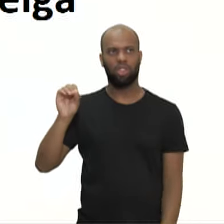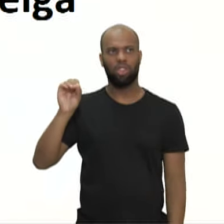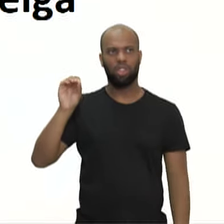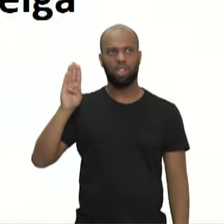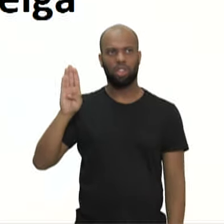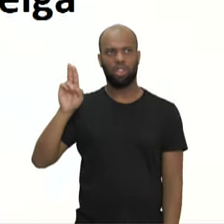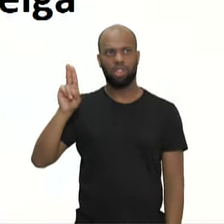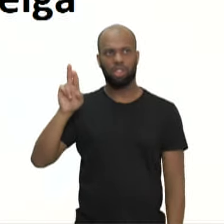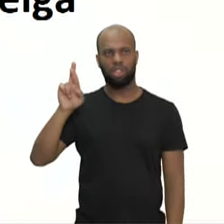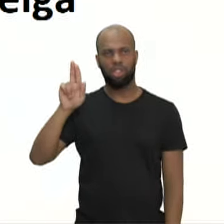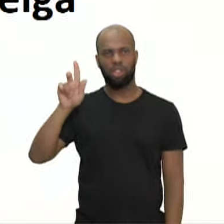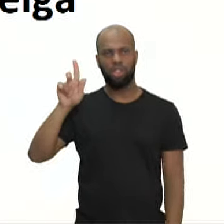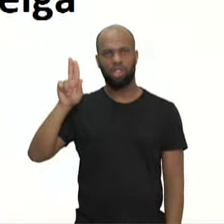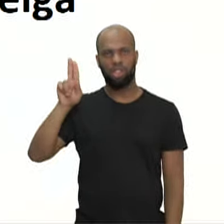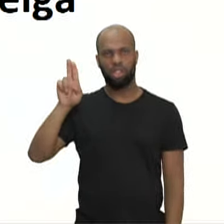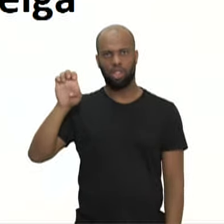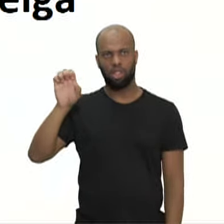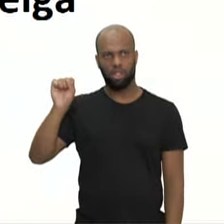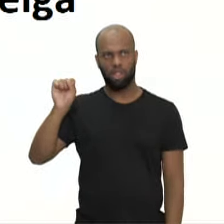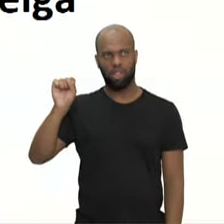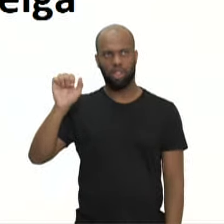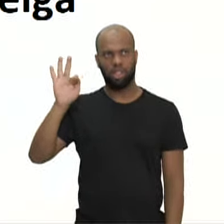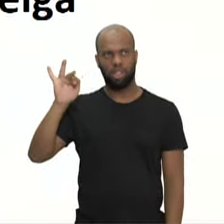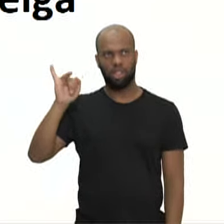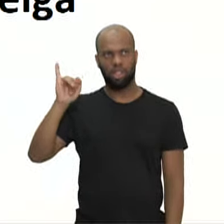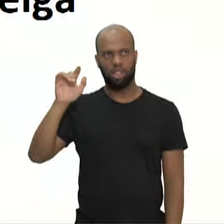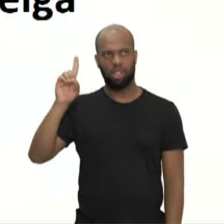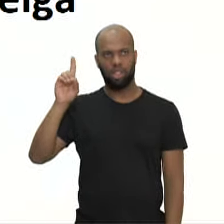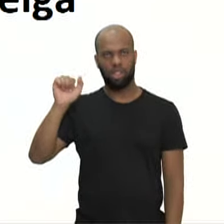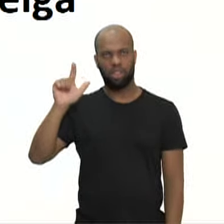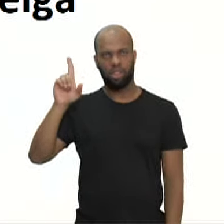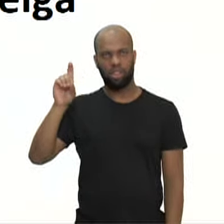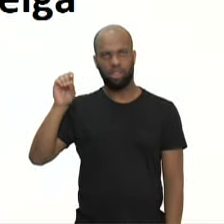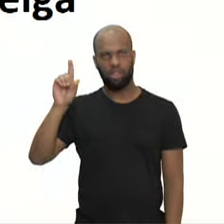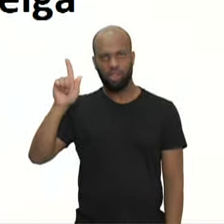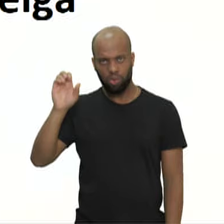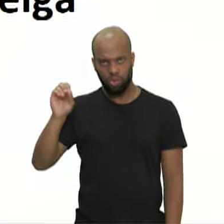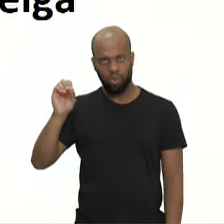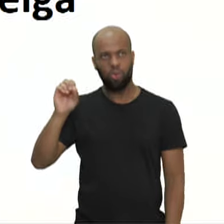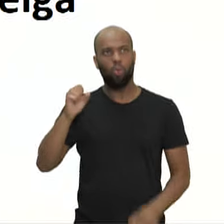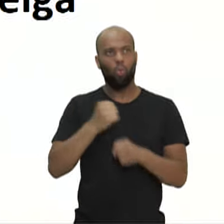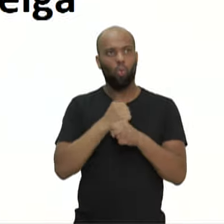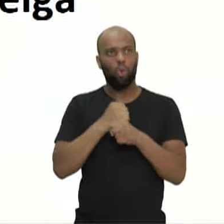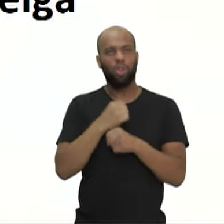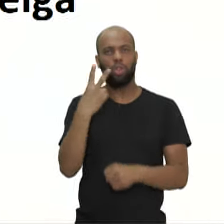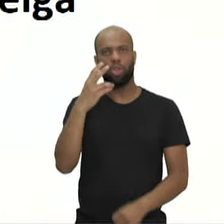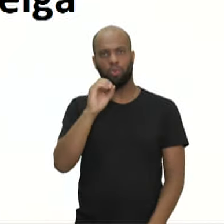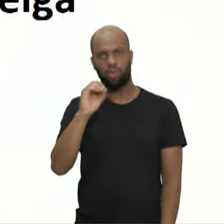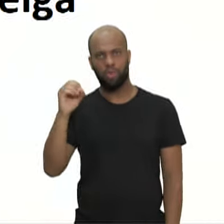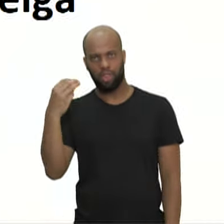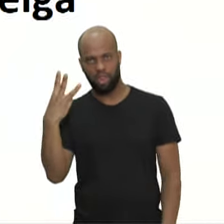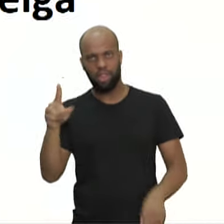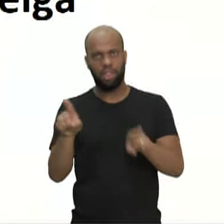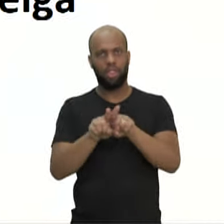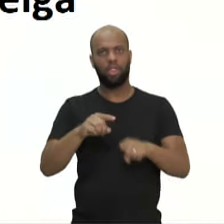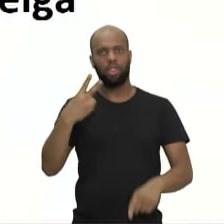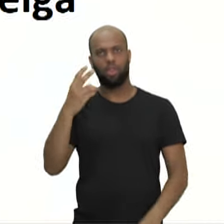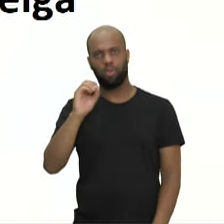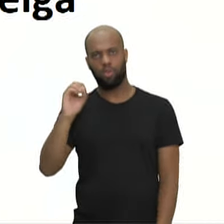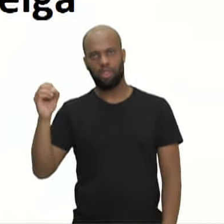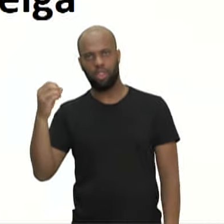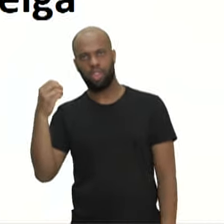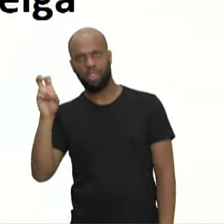2 temporadas, 2003 e 2005, tá? Pela Companhia dos Ventos, figurino